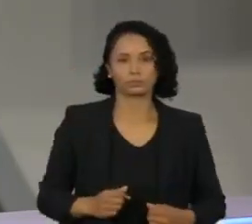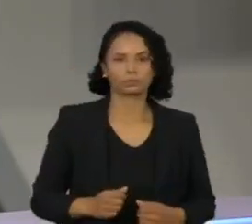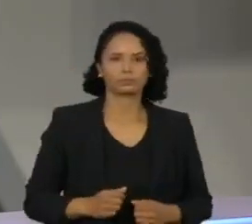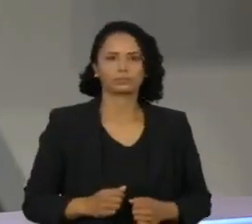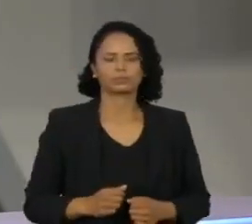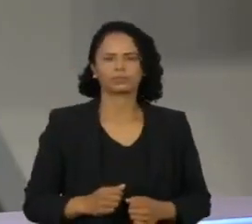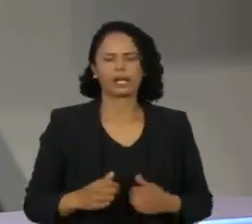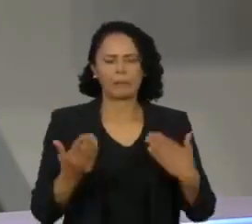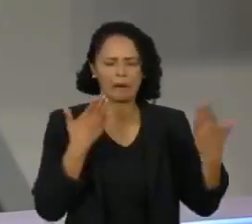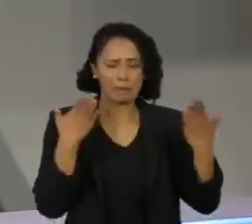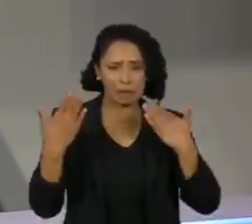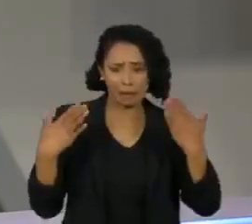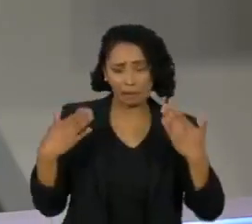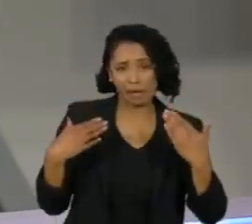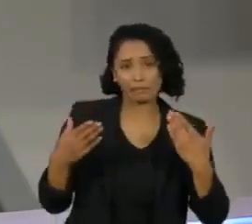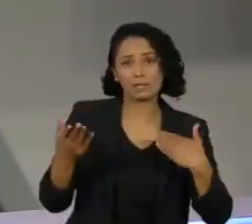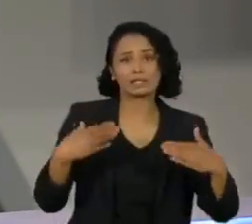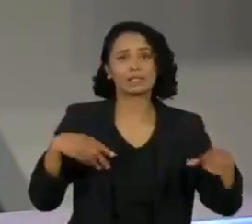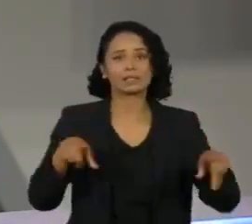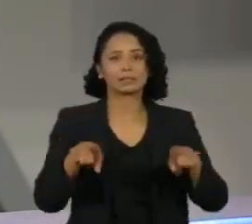Outra discussão em Brasília é o